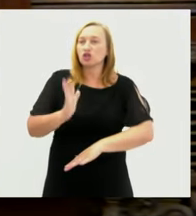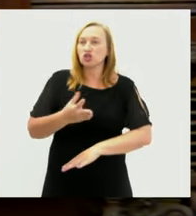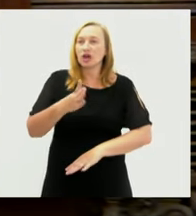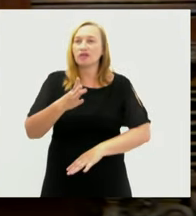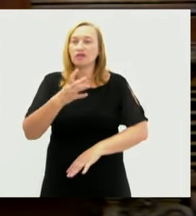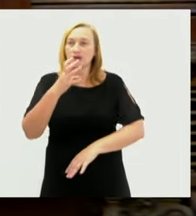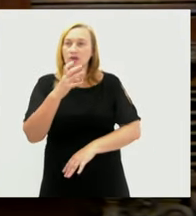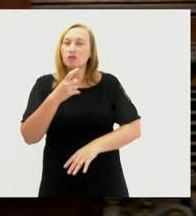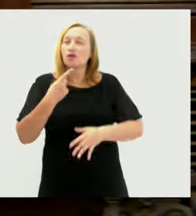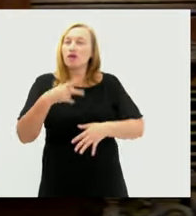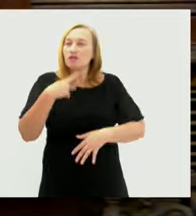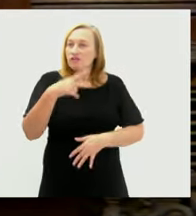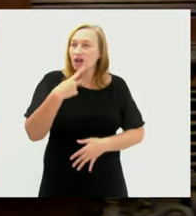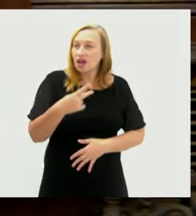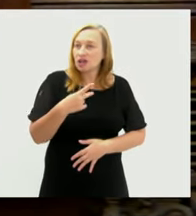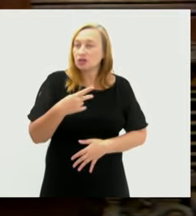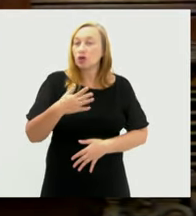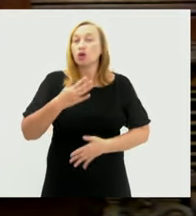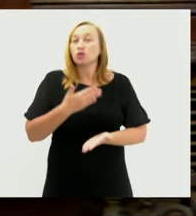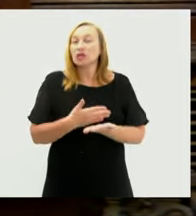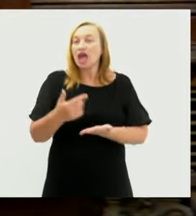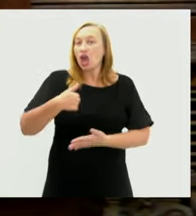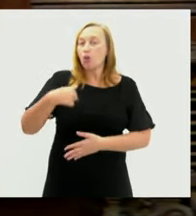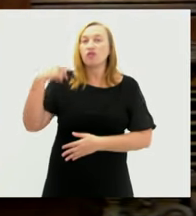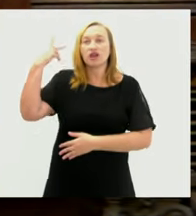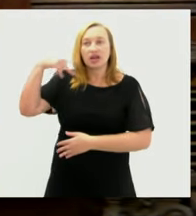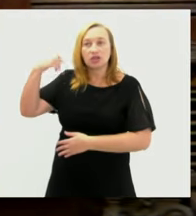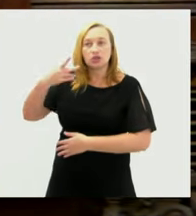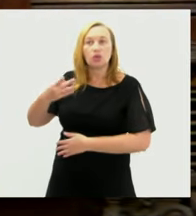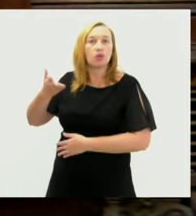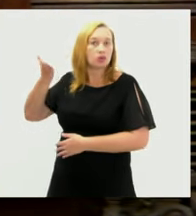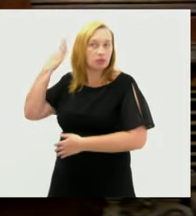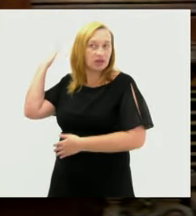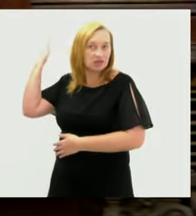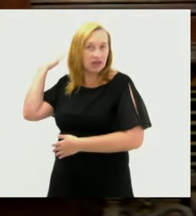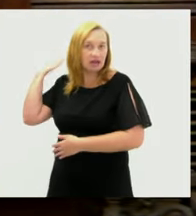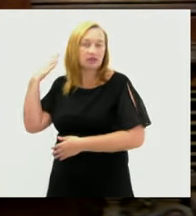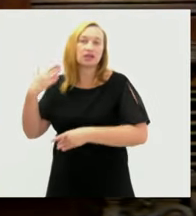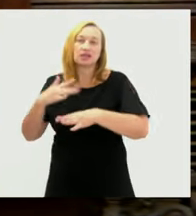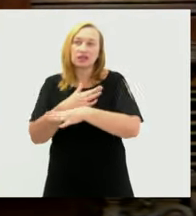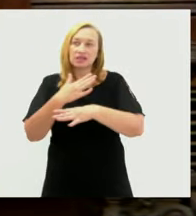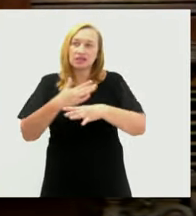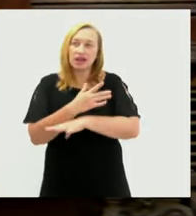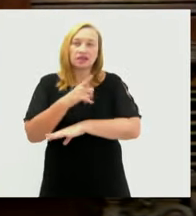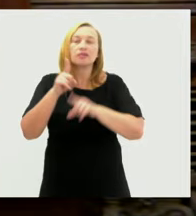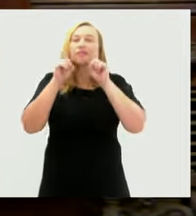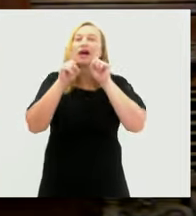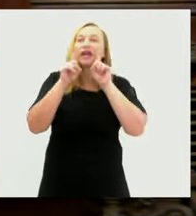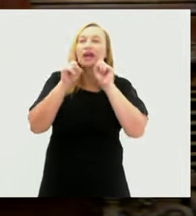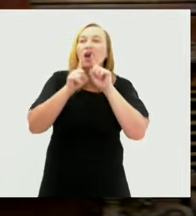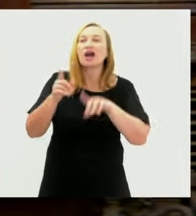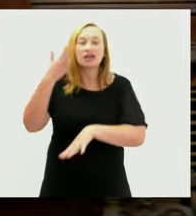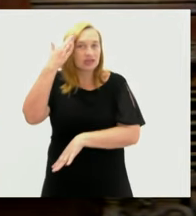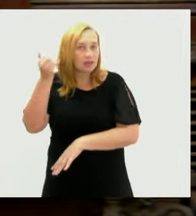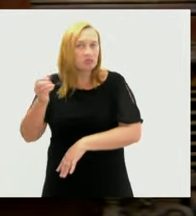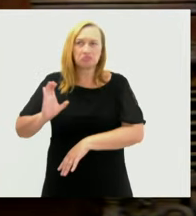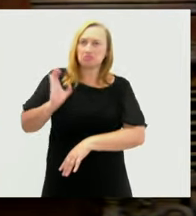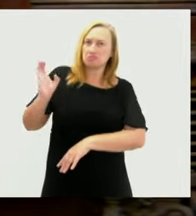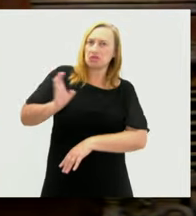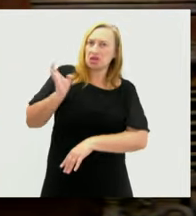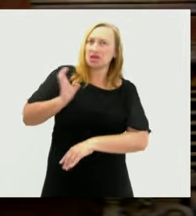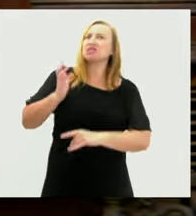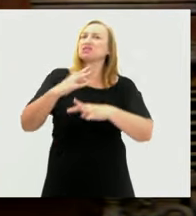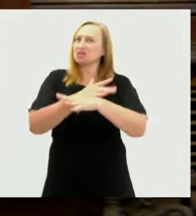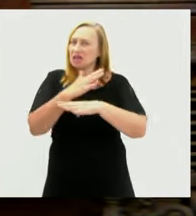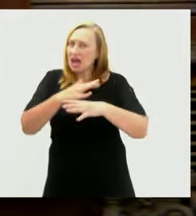Lopes, desde quando eu era vereador da cidade de Maricá. Nós sabemos que Maricá é a cidade mais rica do Brasil, a